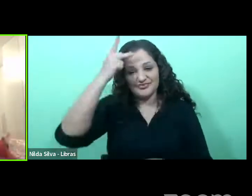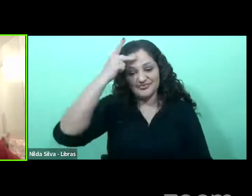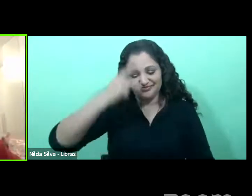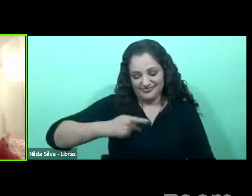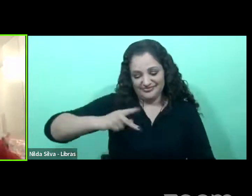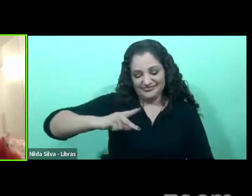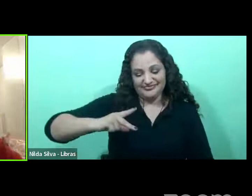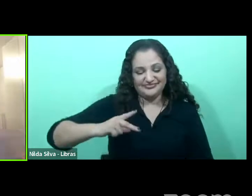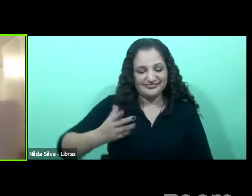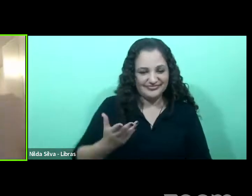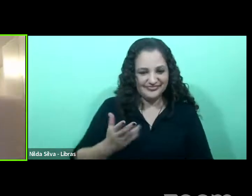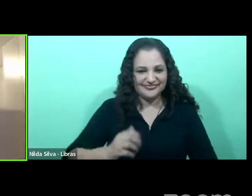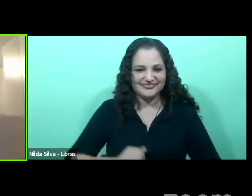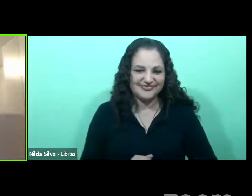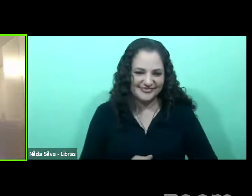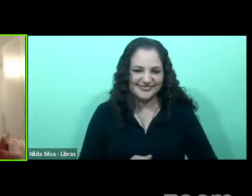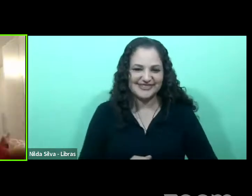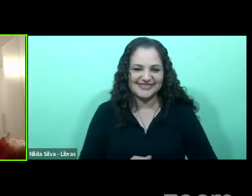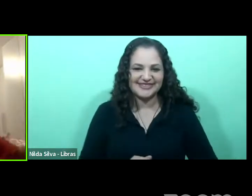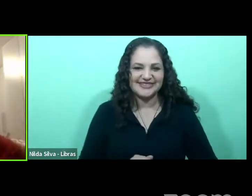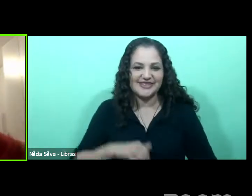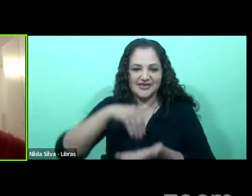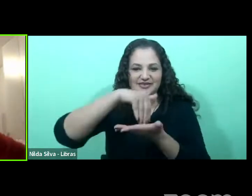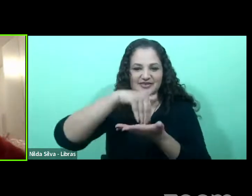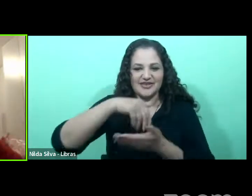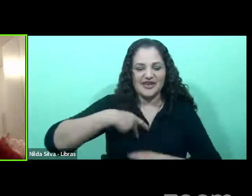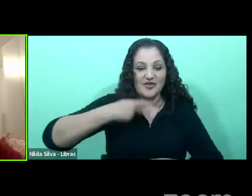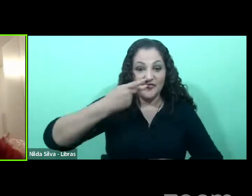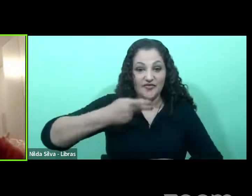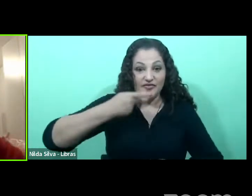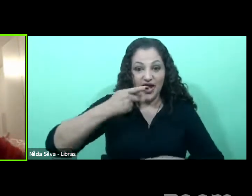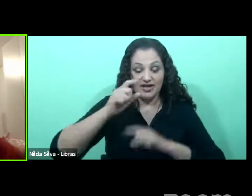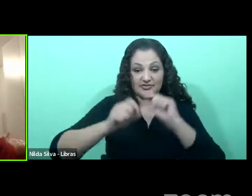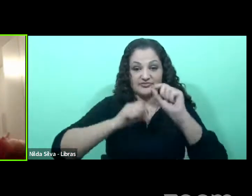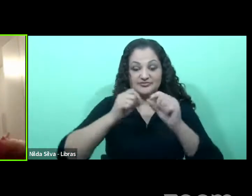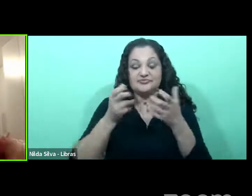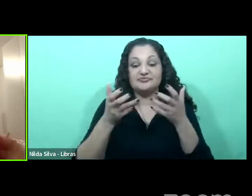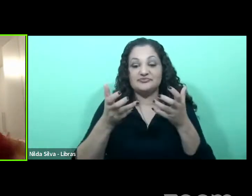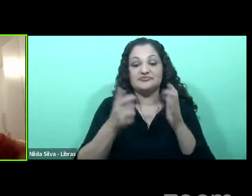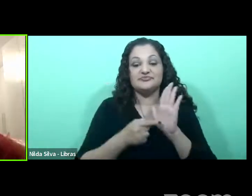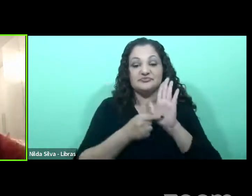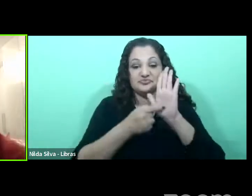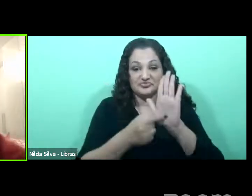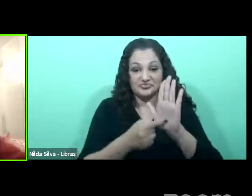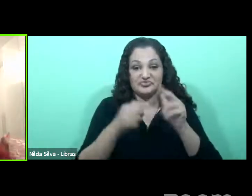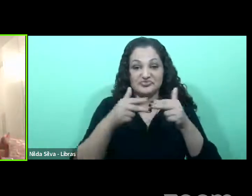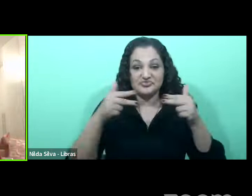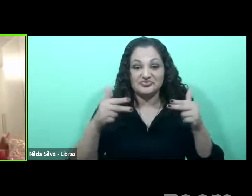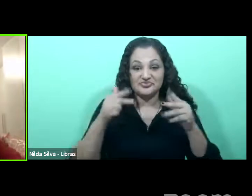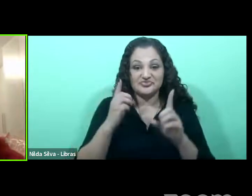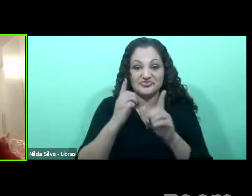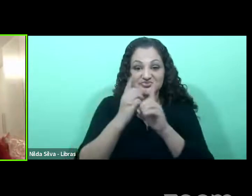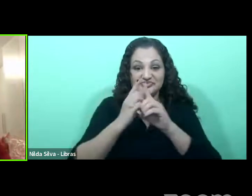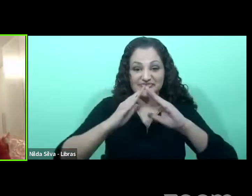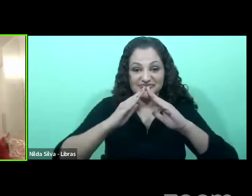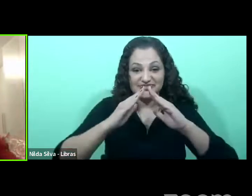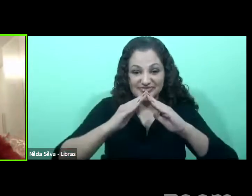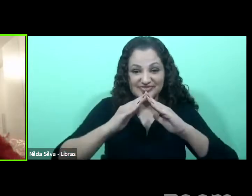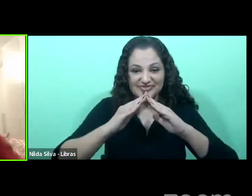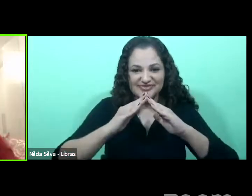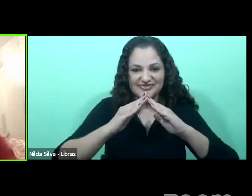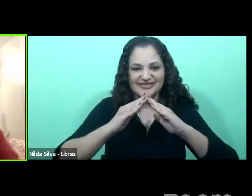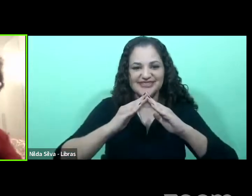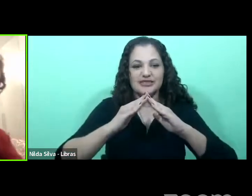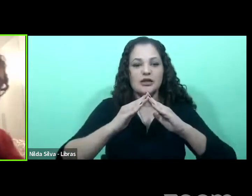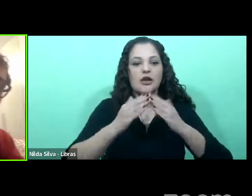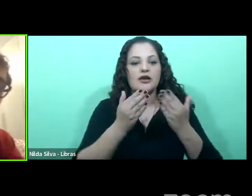para finalizar essa minha fala, né, eu queria mostrar uma coisa que eu encontrei aqui em casa, que é